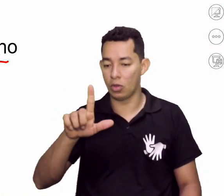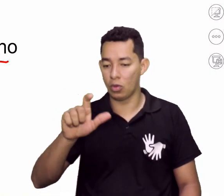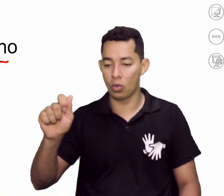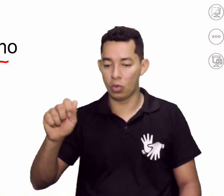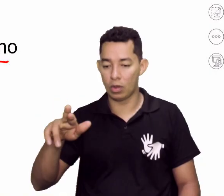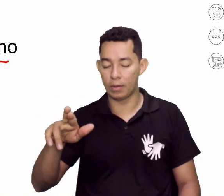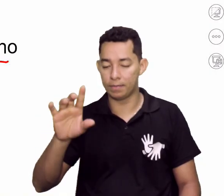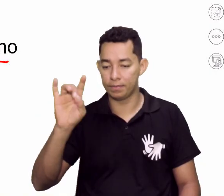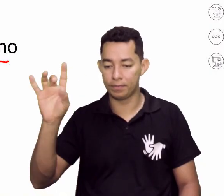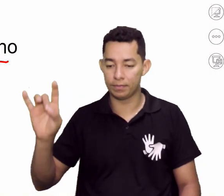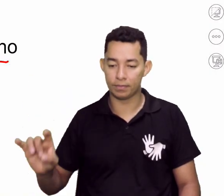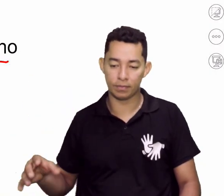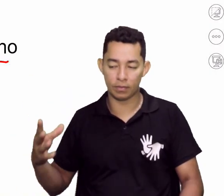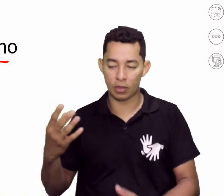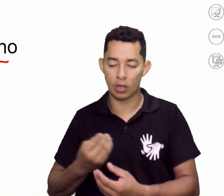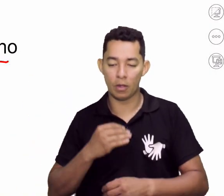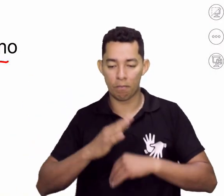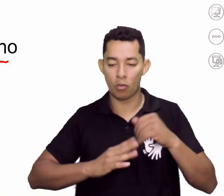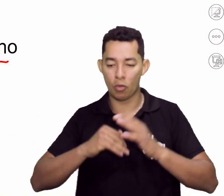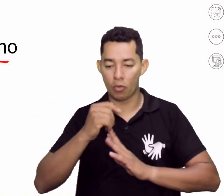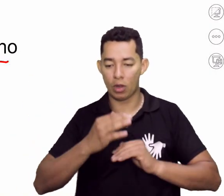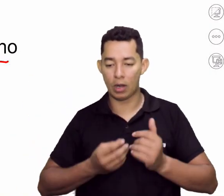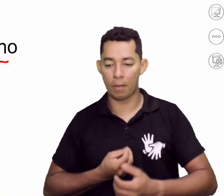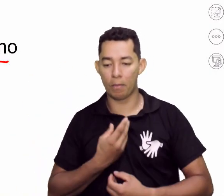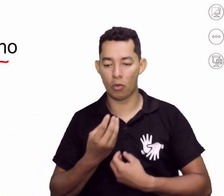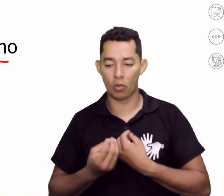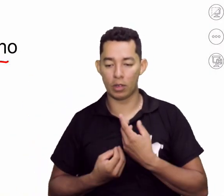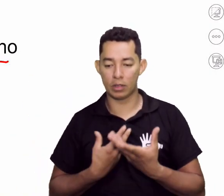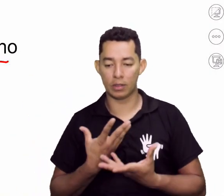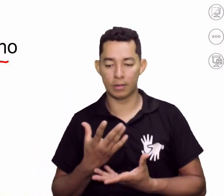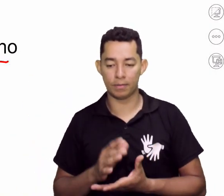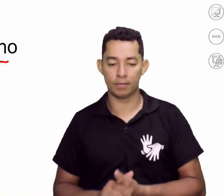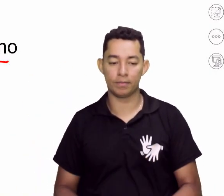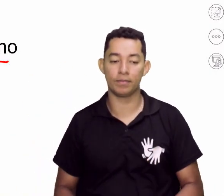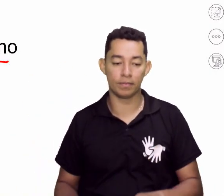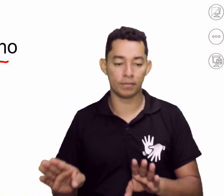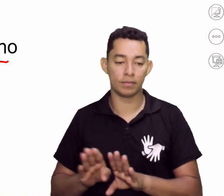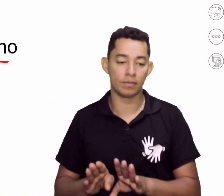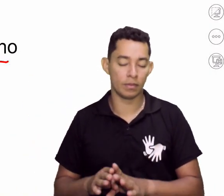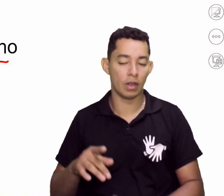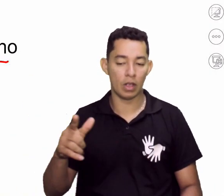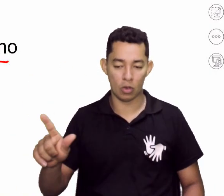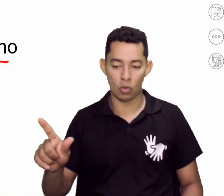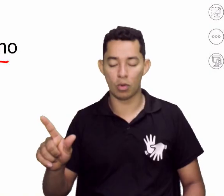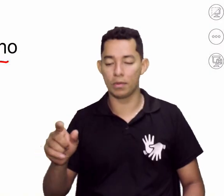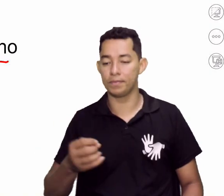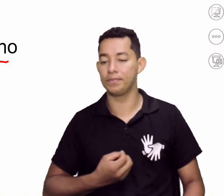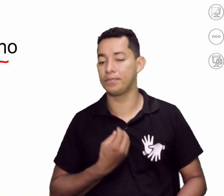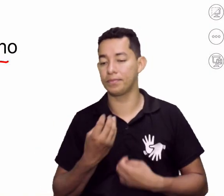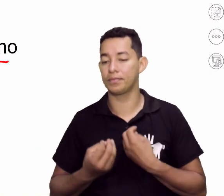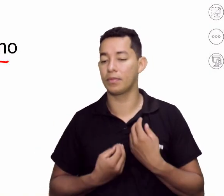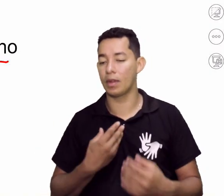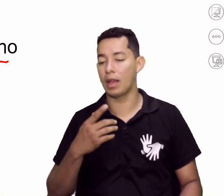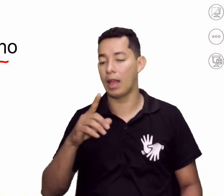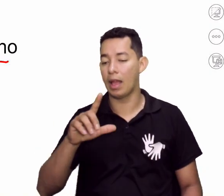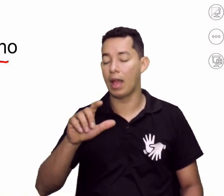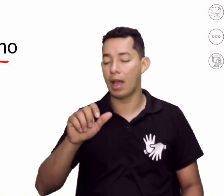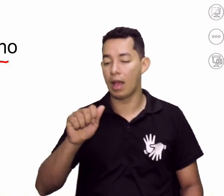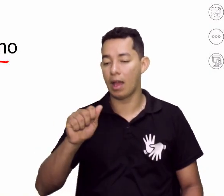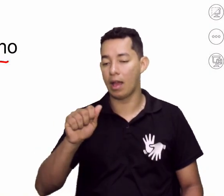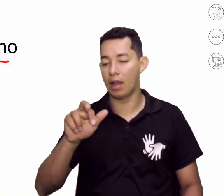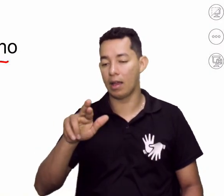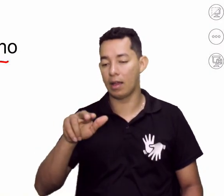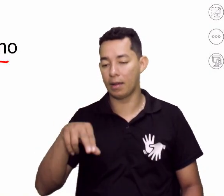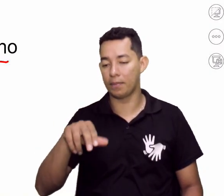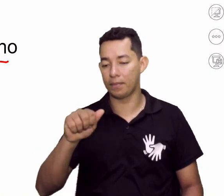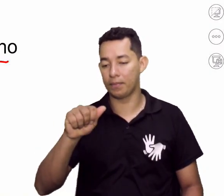desses poetas aí são maravilhosos. E ainda tem também o Arnaldo Antunes, que eu não citei aí, mas que também